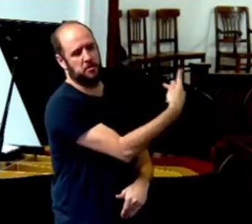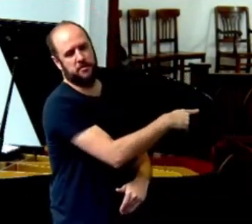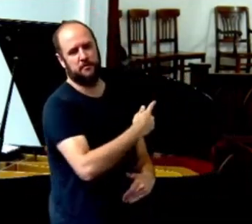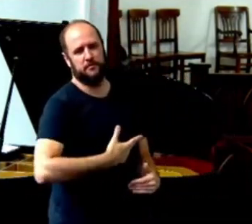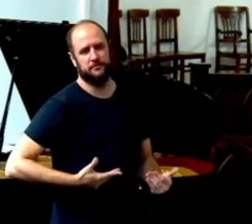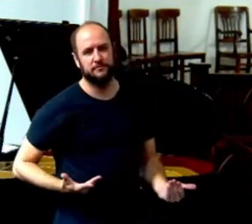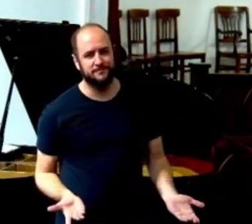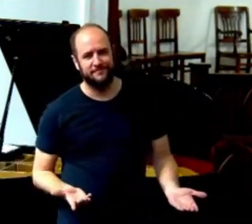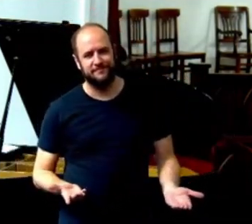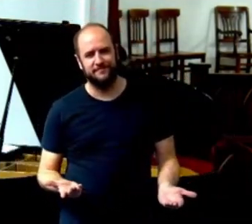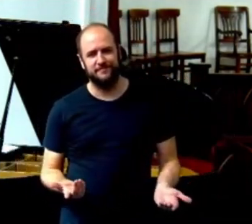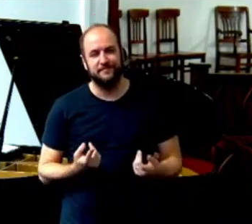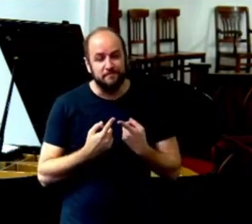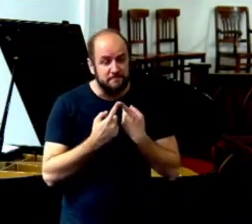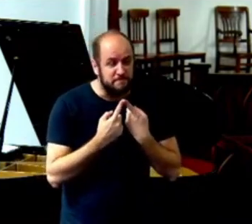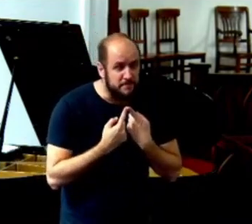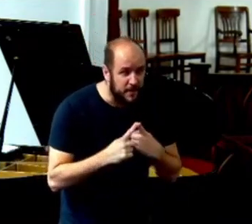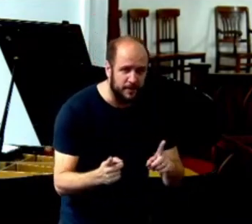O texto nos ensina,